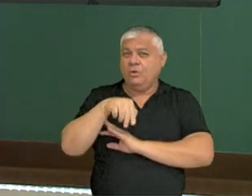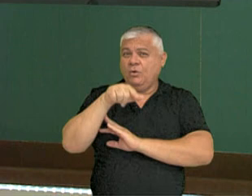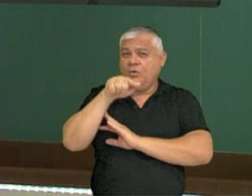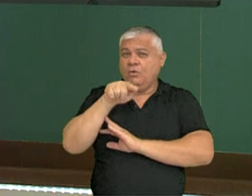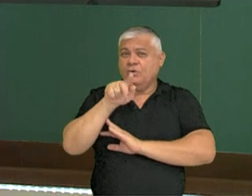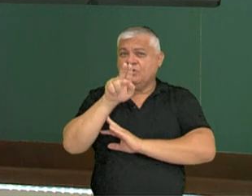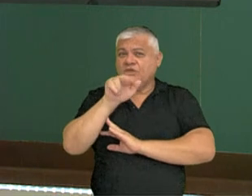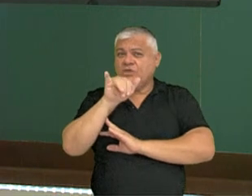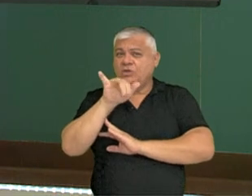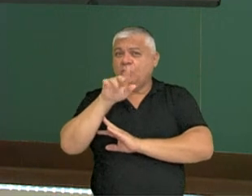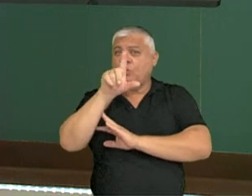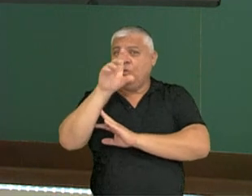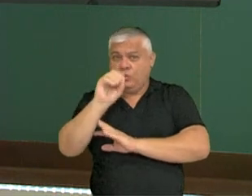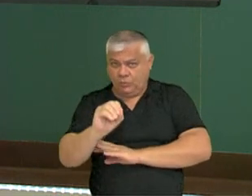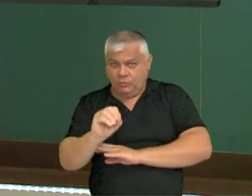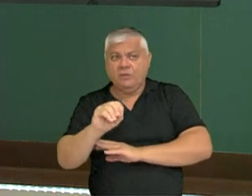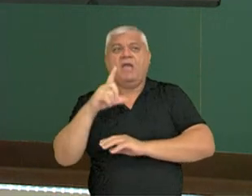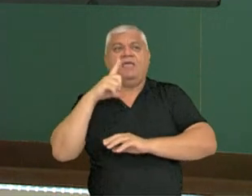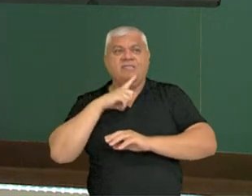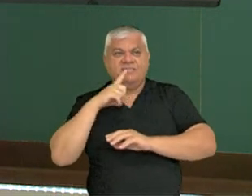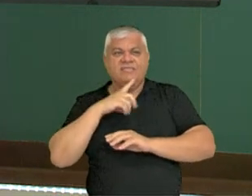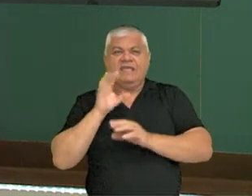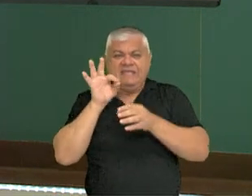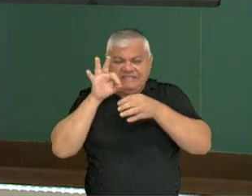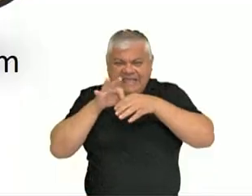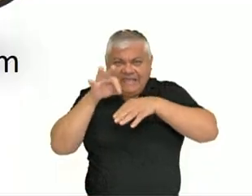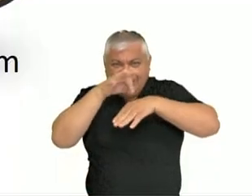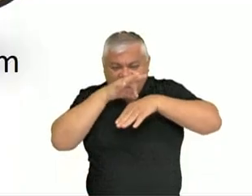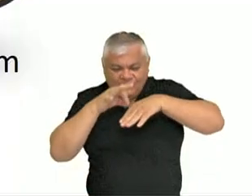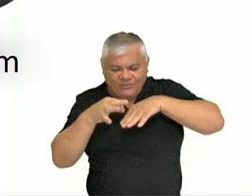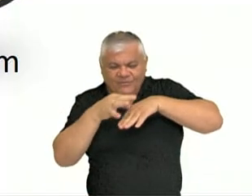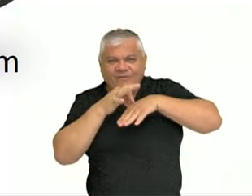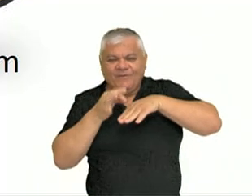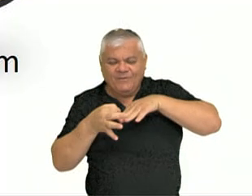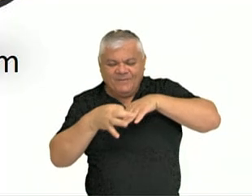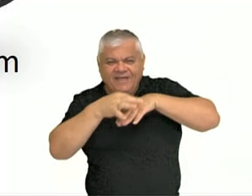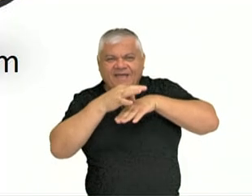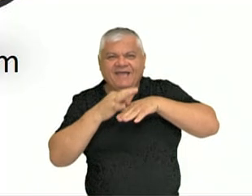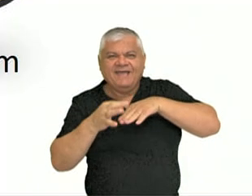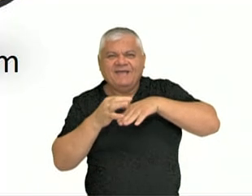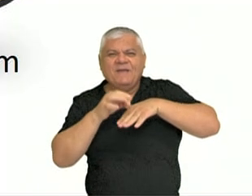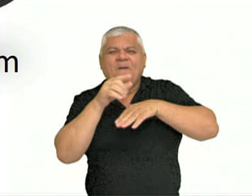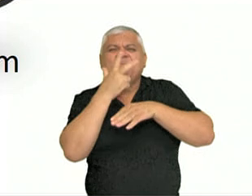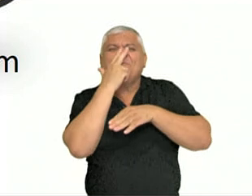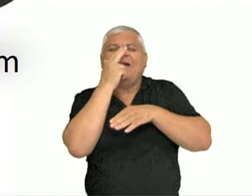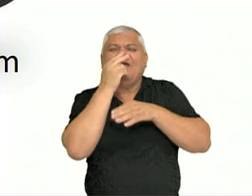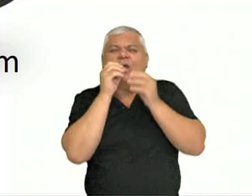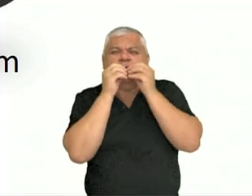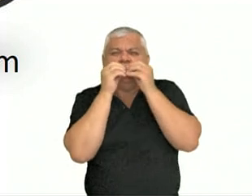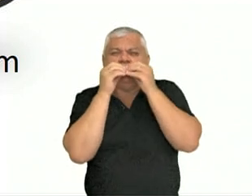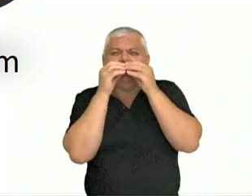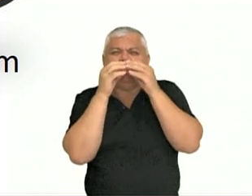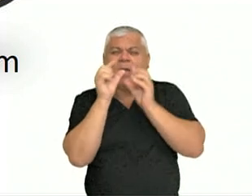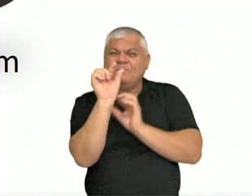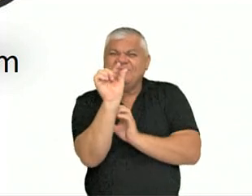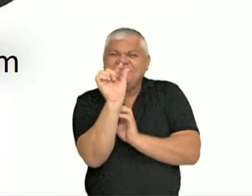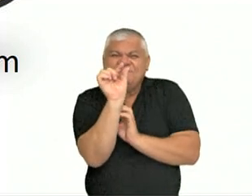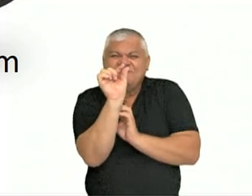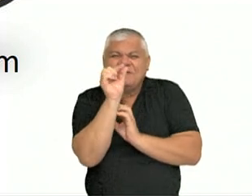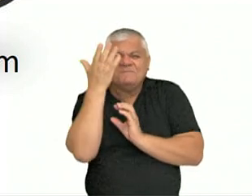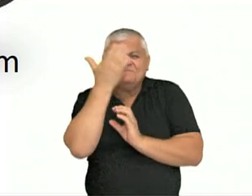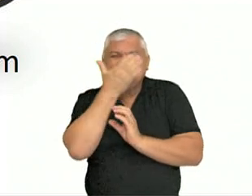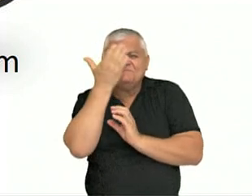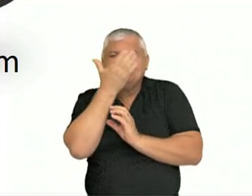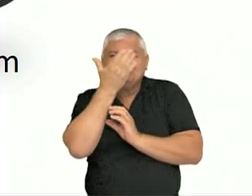temos estas estruturas que são como se fossem bexigas microscópicas. Nós temos